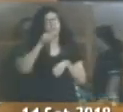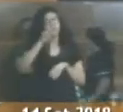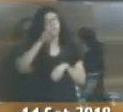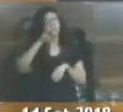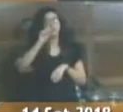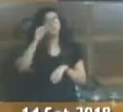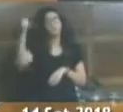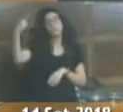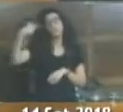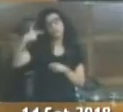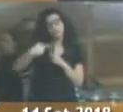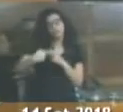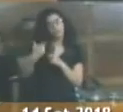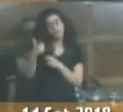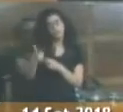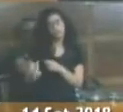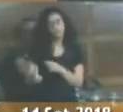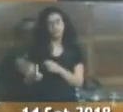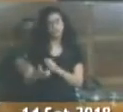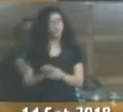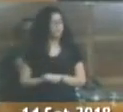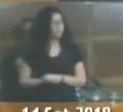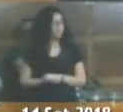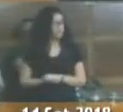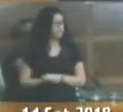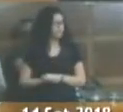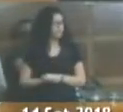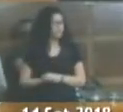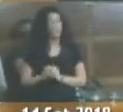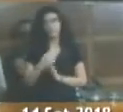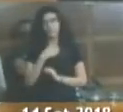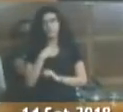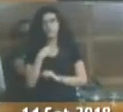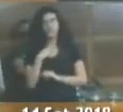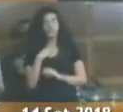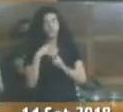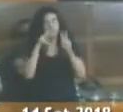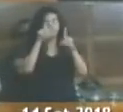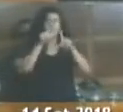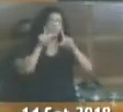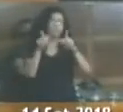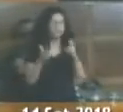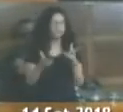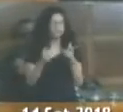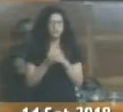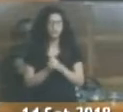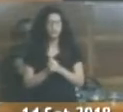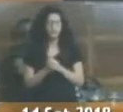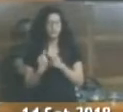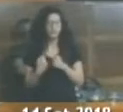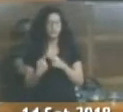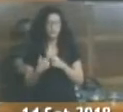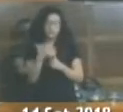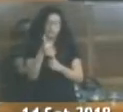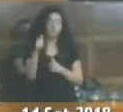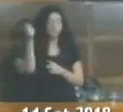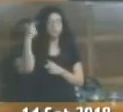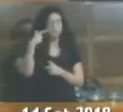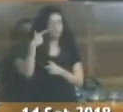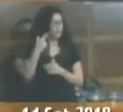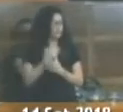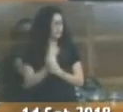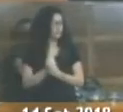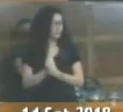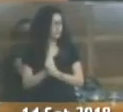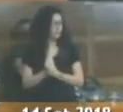não tem luz. E, tipo assim, a gente não pode ver televisão, essas coisas assim, por causa que lá não tem luz.